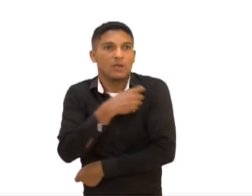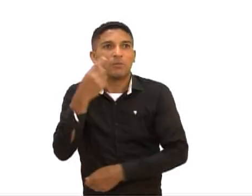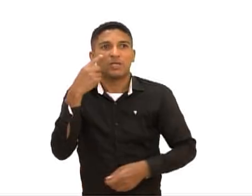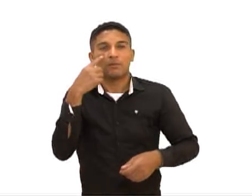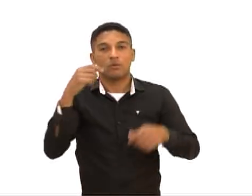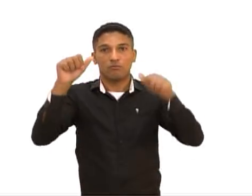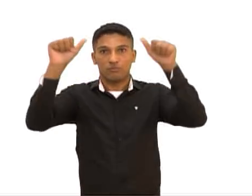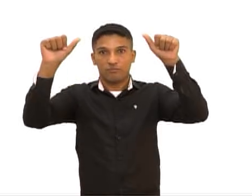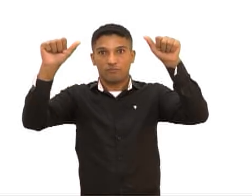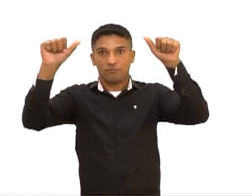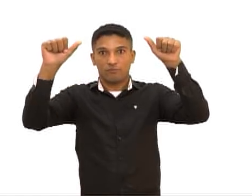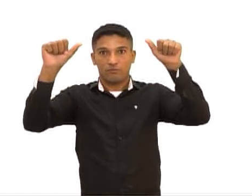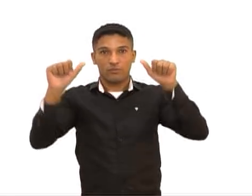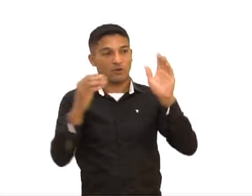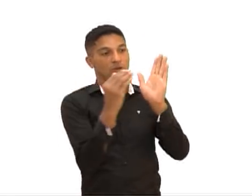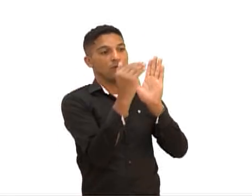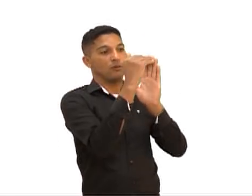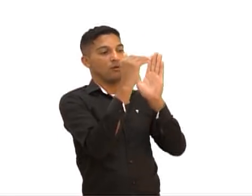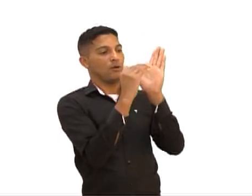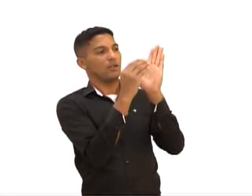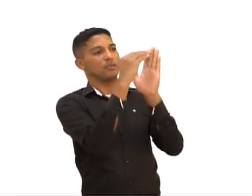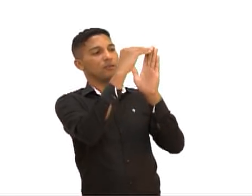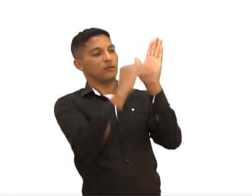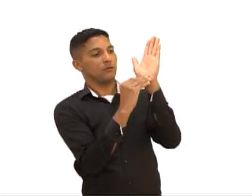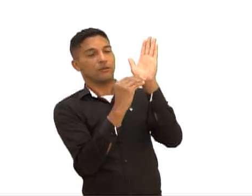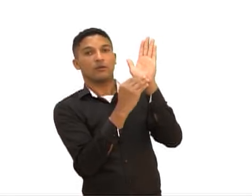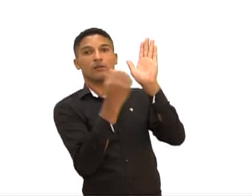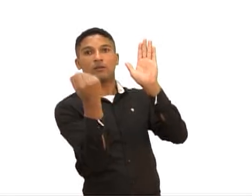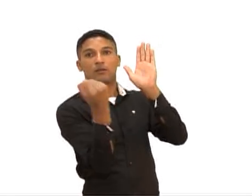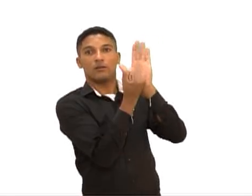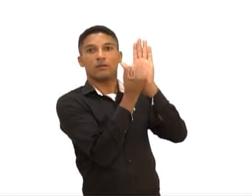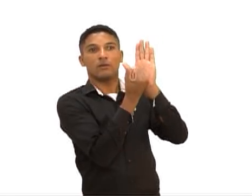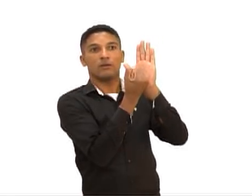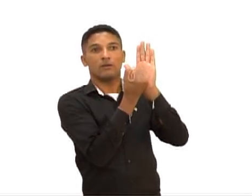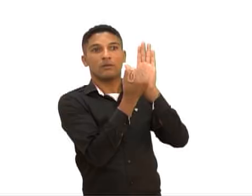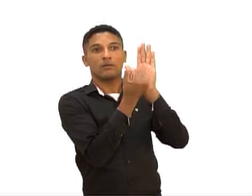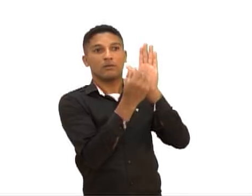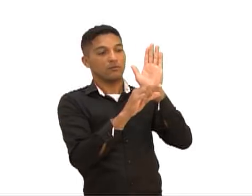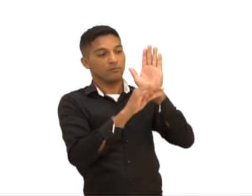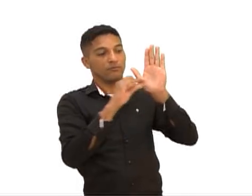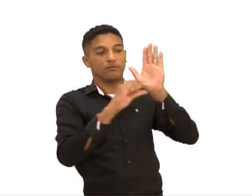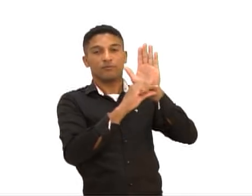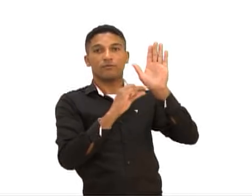marca que representa ali o estado de Minas Gerais,